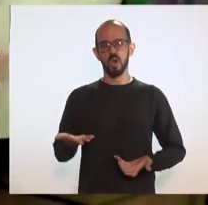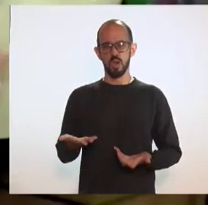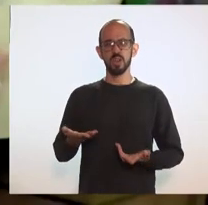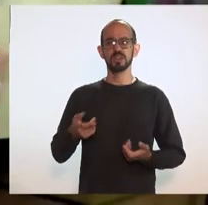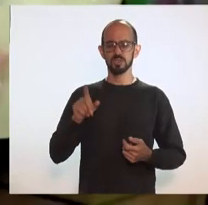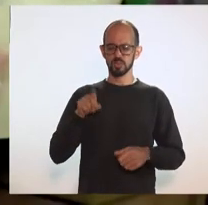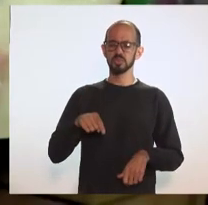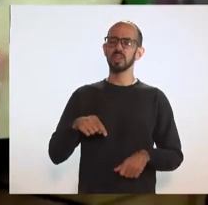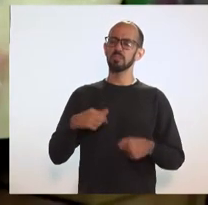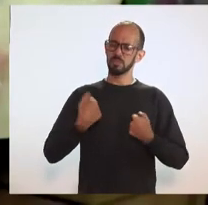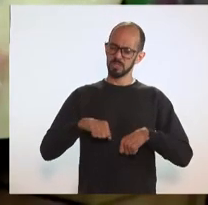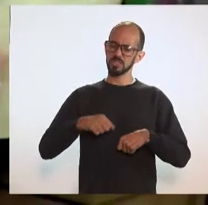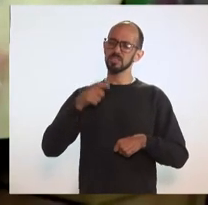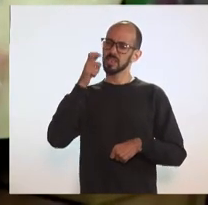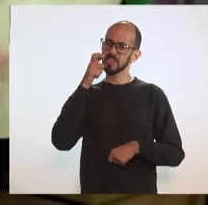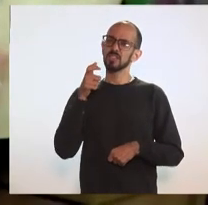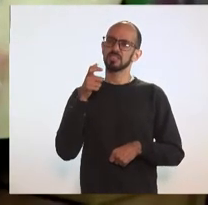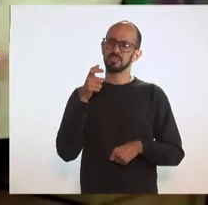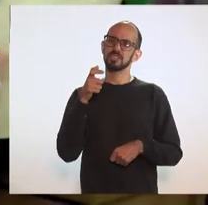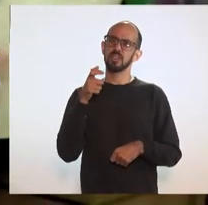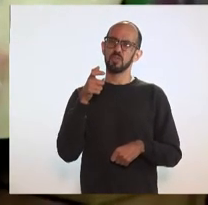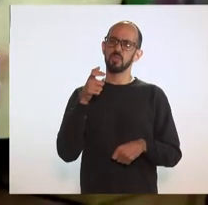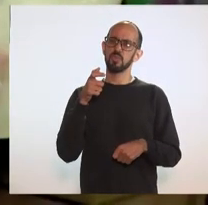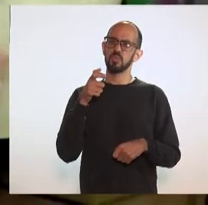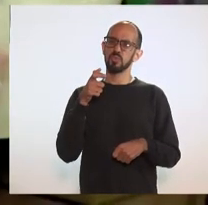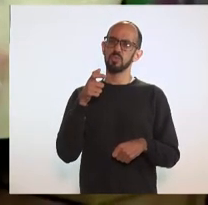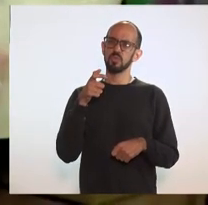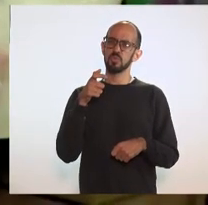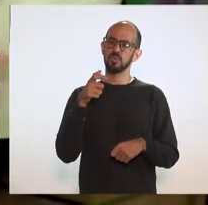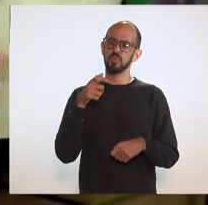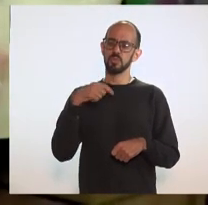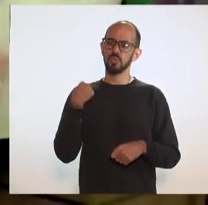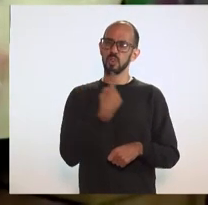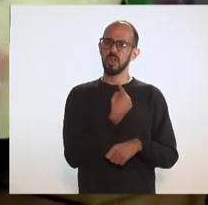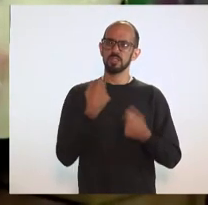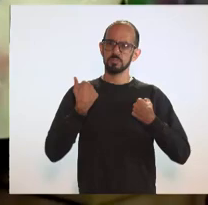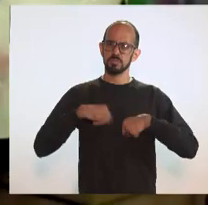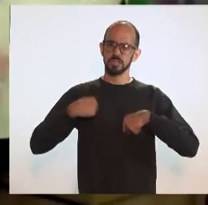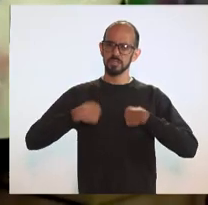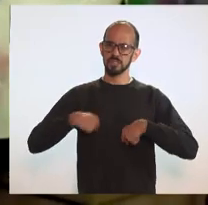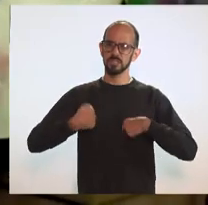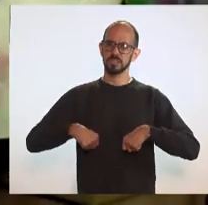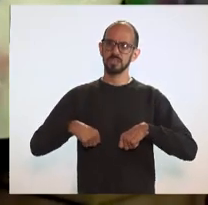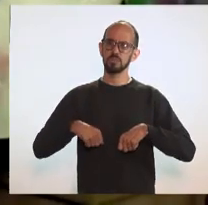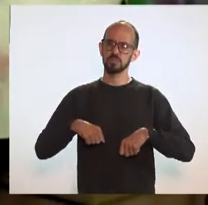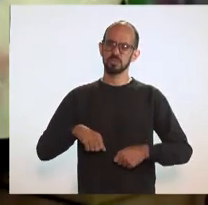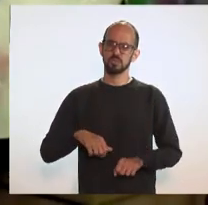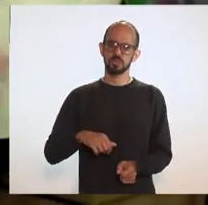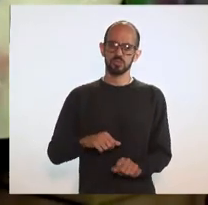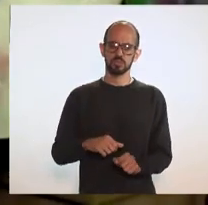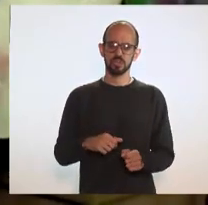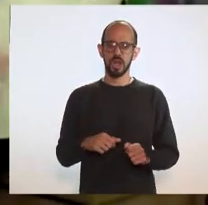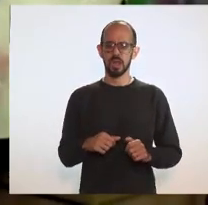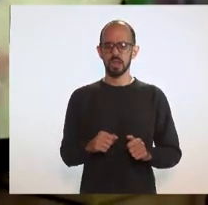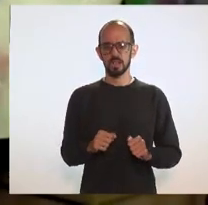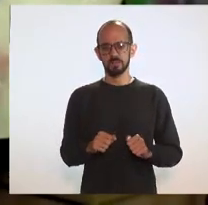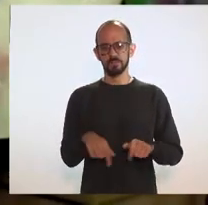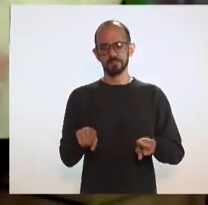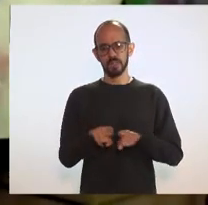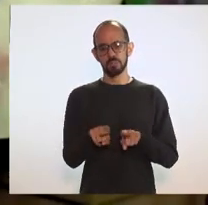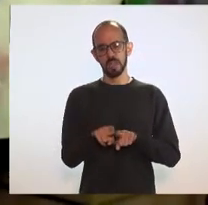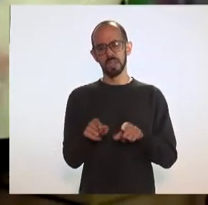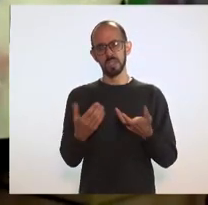chamo atenção eu eu Trago essa questão a gente precisa é E aí eu queria também